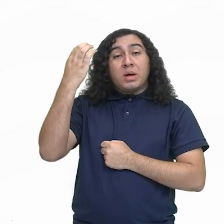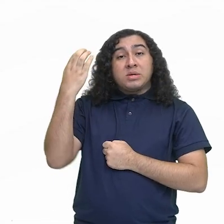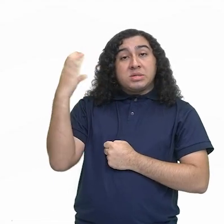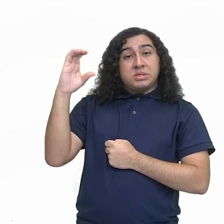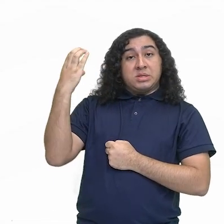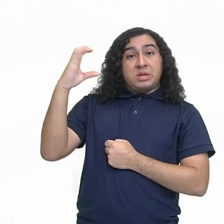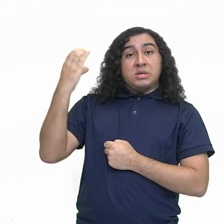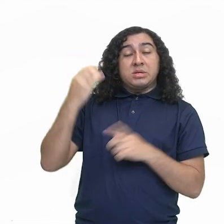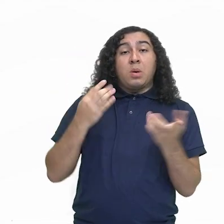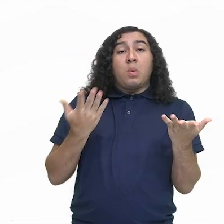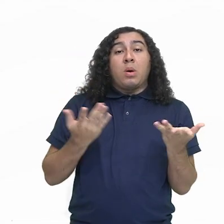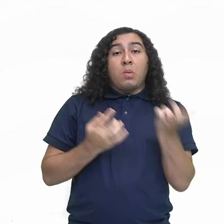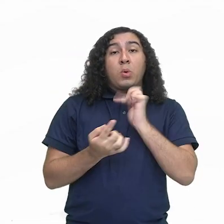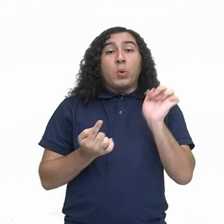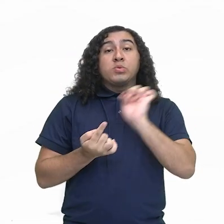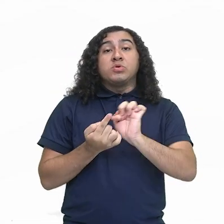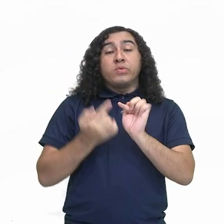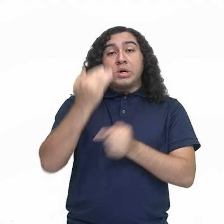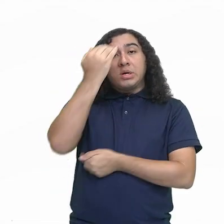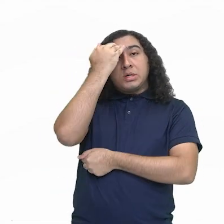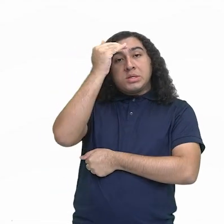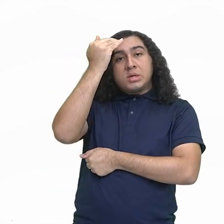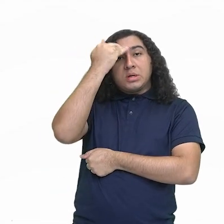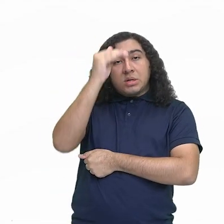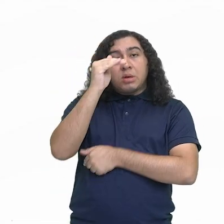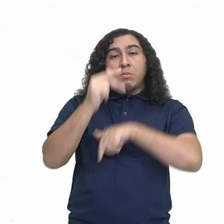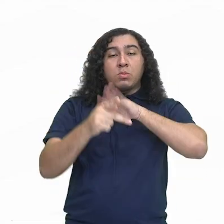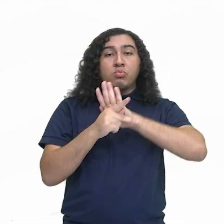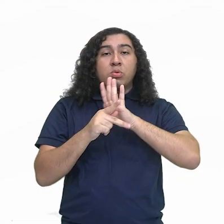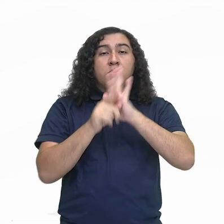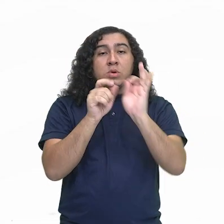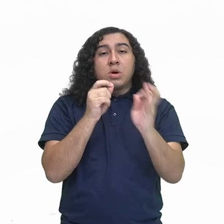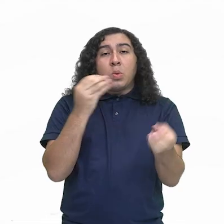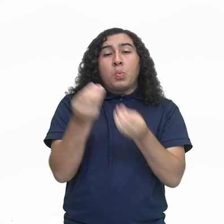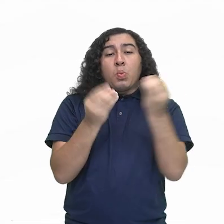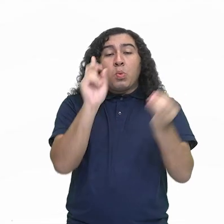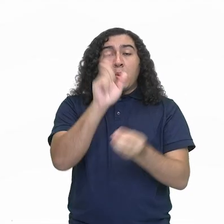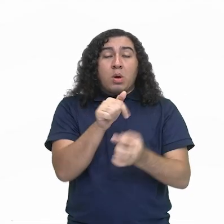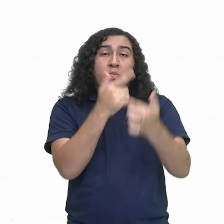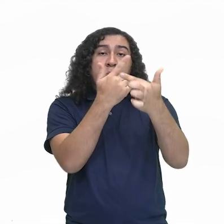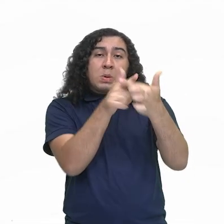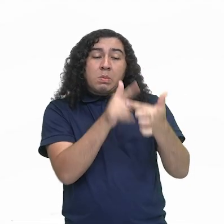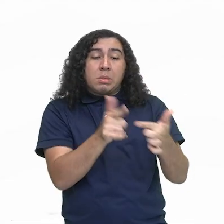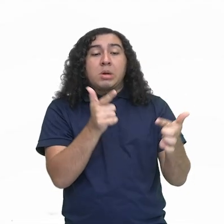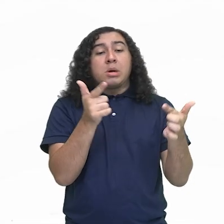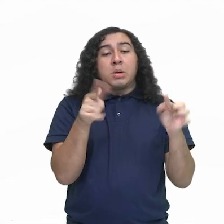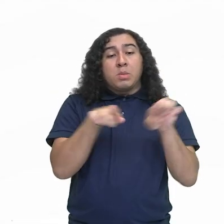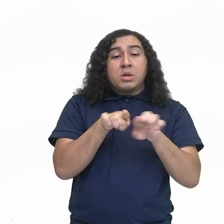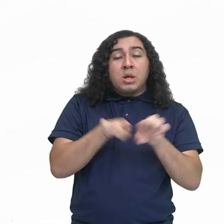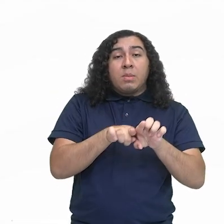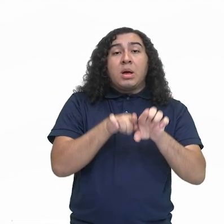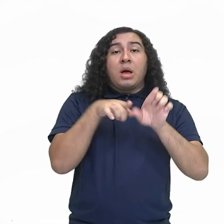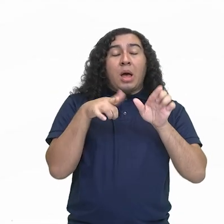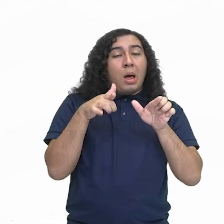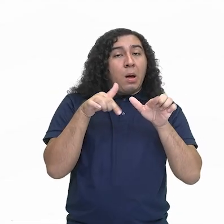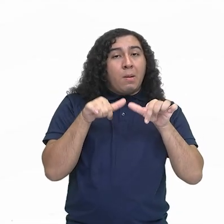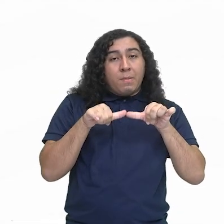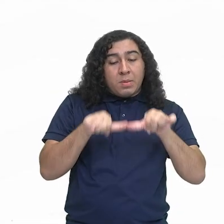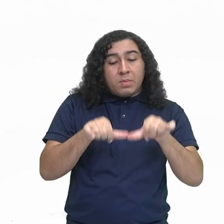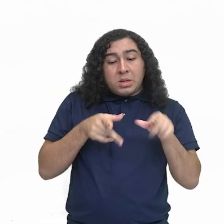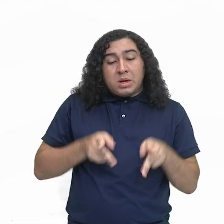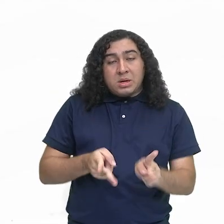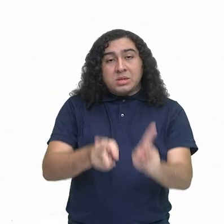que objetiva compreender, né, os conflitos, as permanências e as transformações